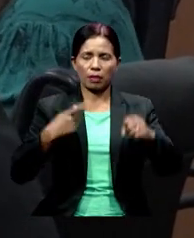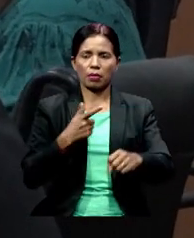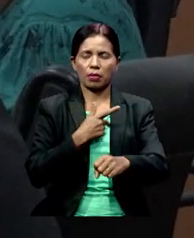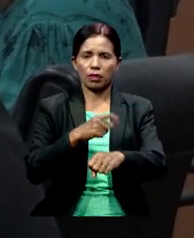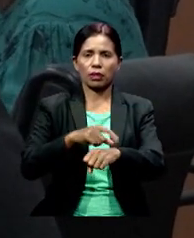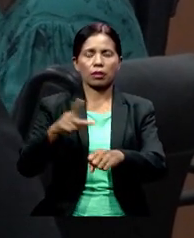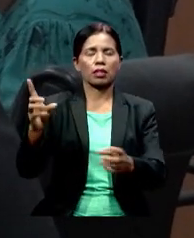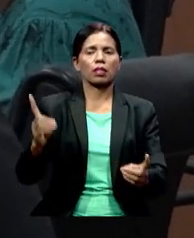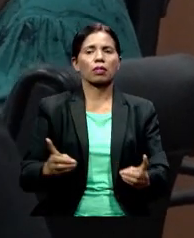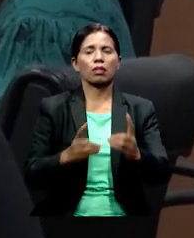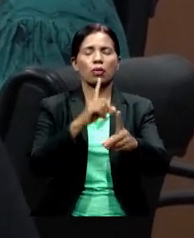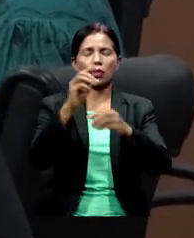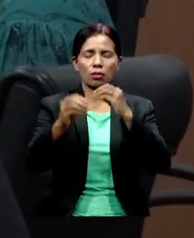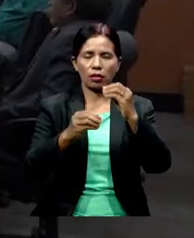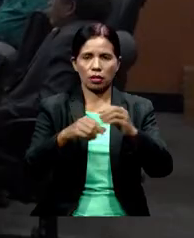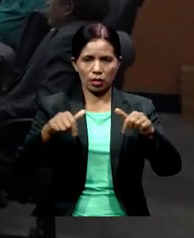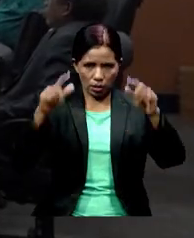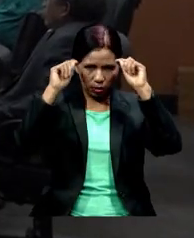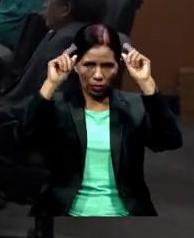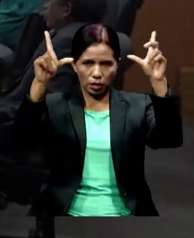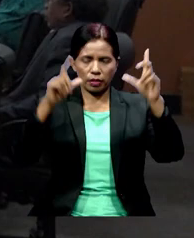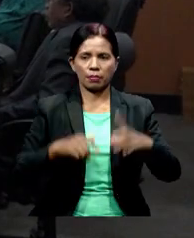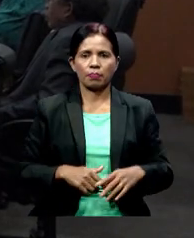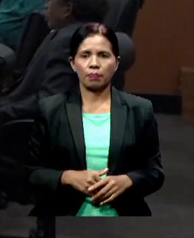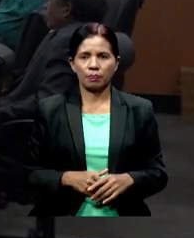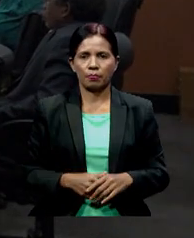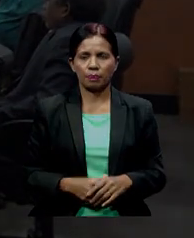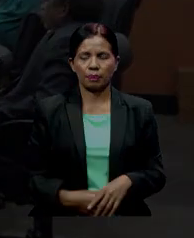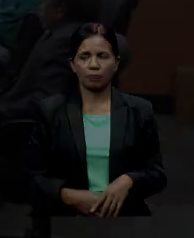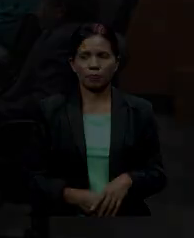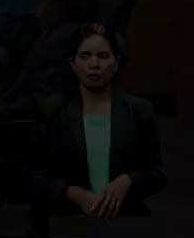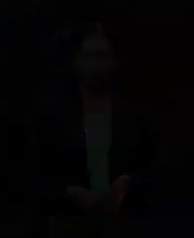investimento e setor saúde materna e a Timor Leste Luciano Amaral, Zaime dos Santos GMN.